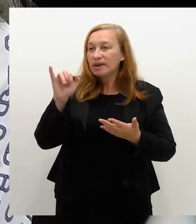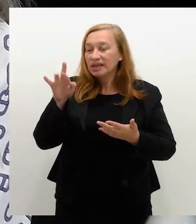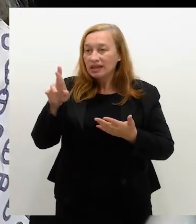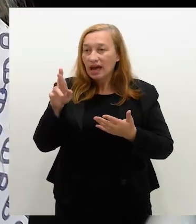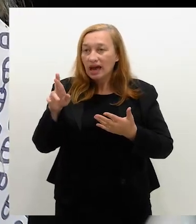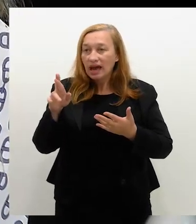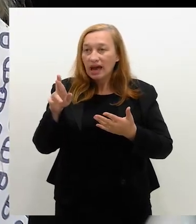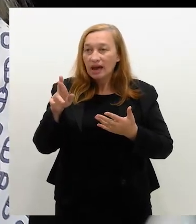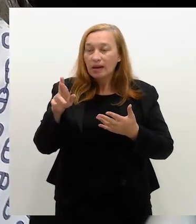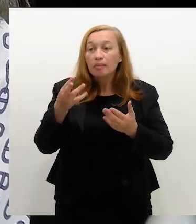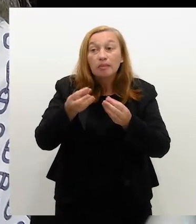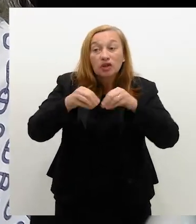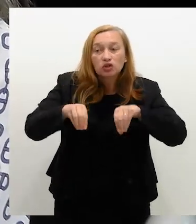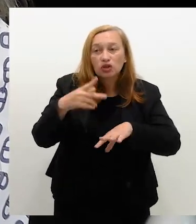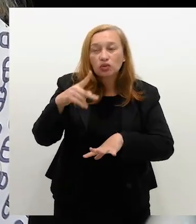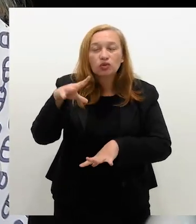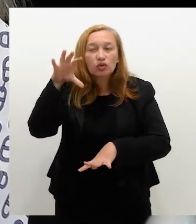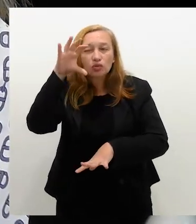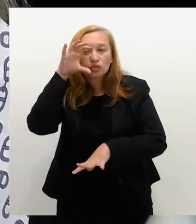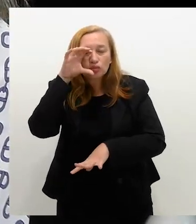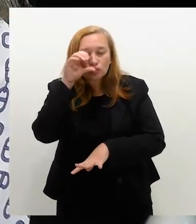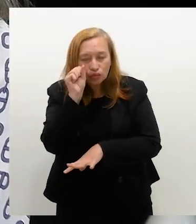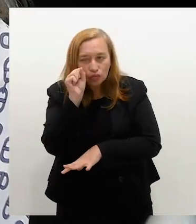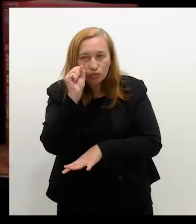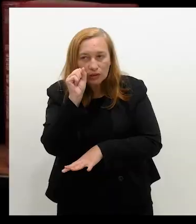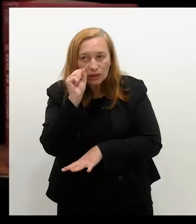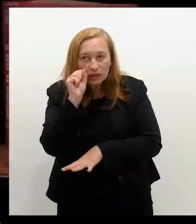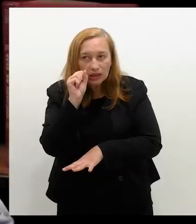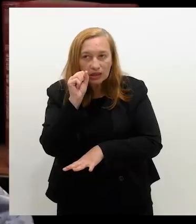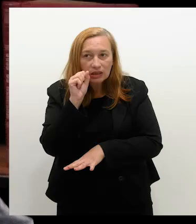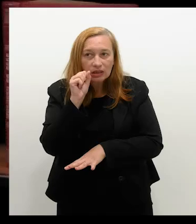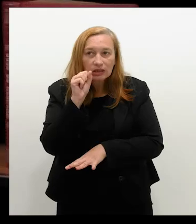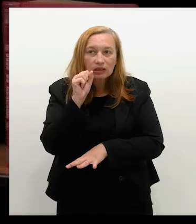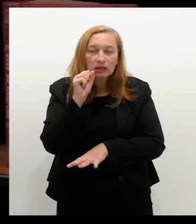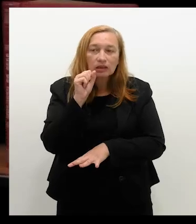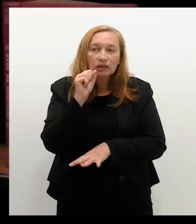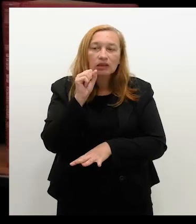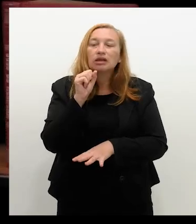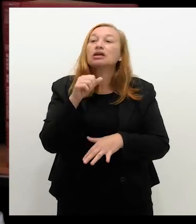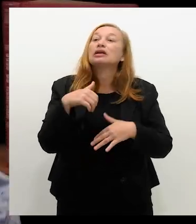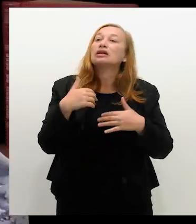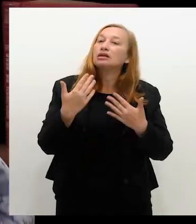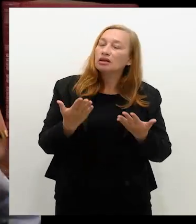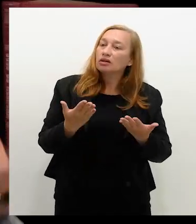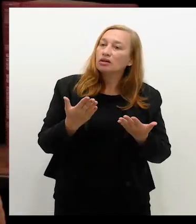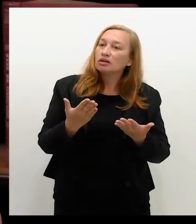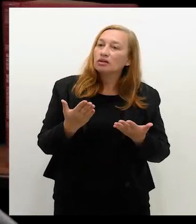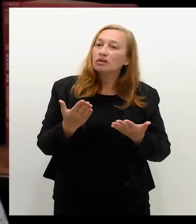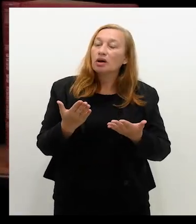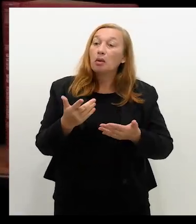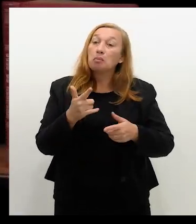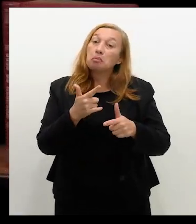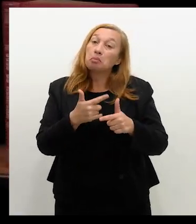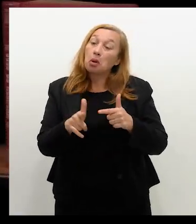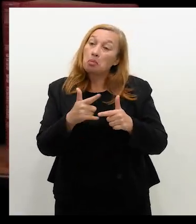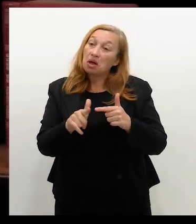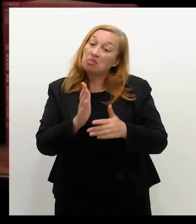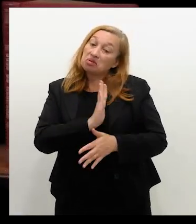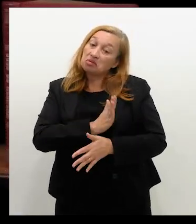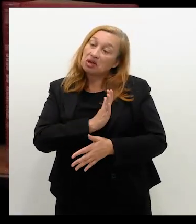o teu sono e fazem com que você não atinja o sono de ondas lentas, o sono mais profundo. E isso aumenta o risco